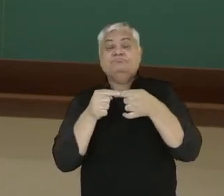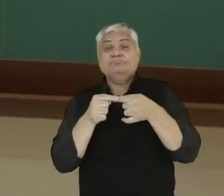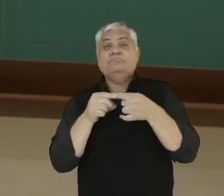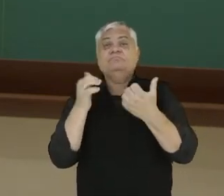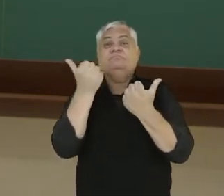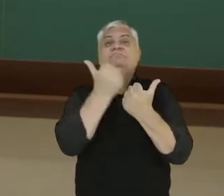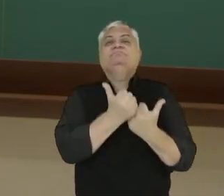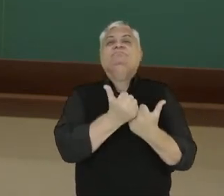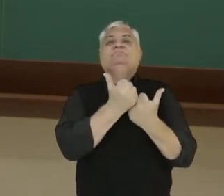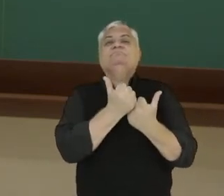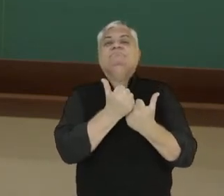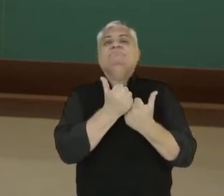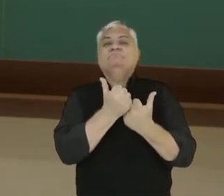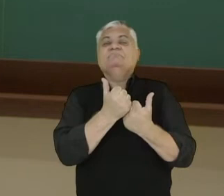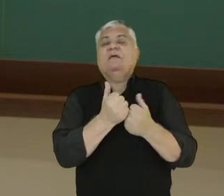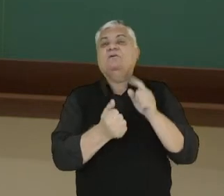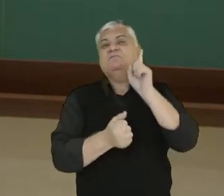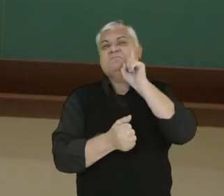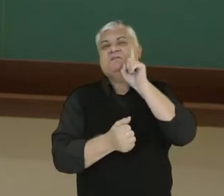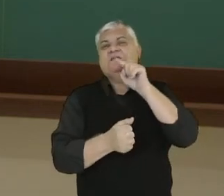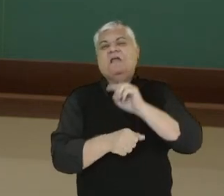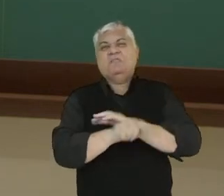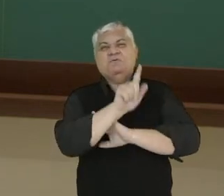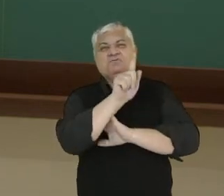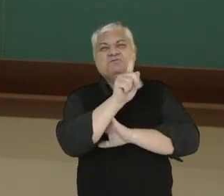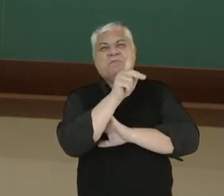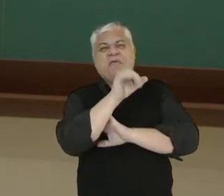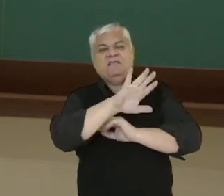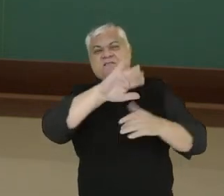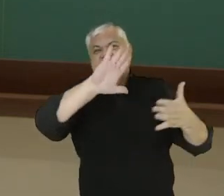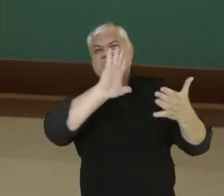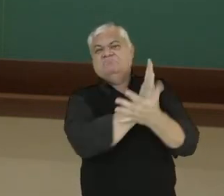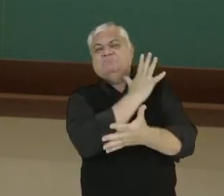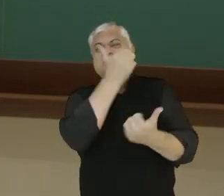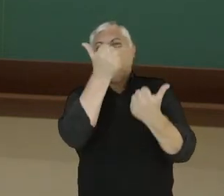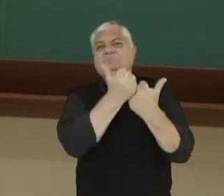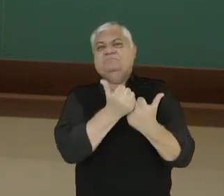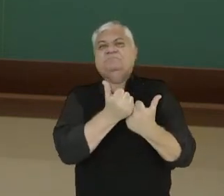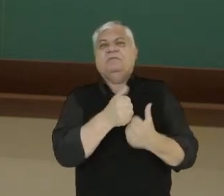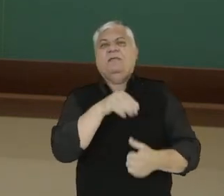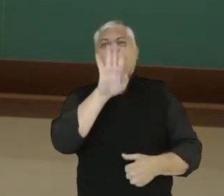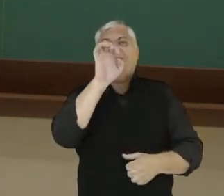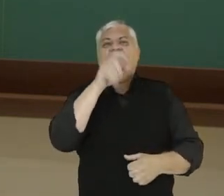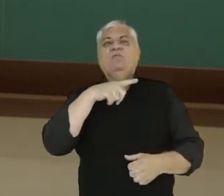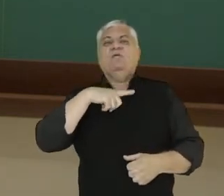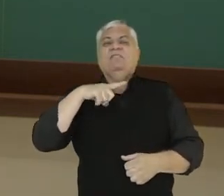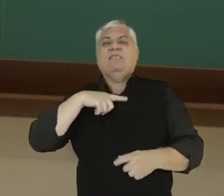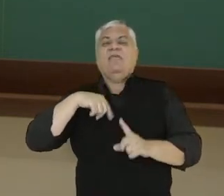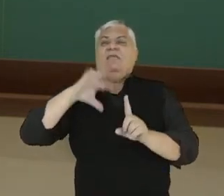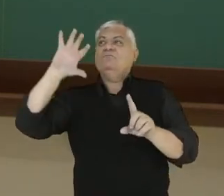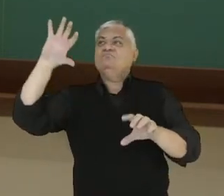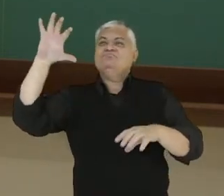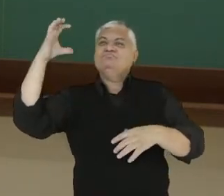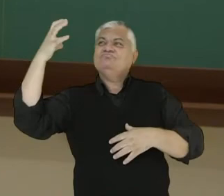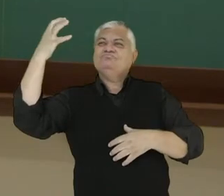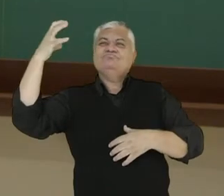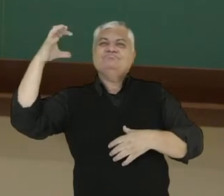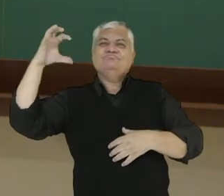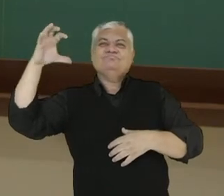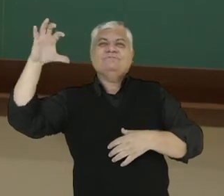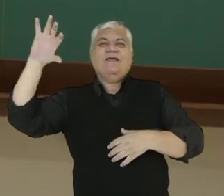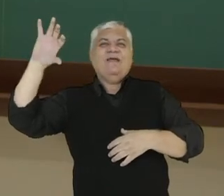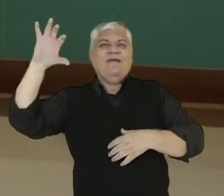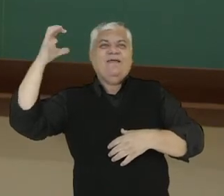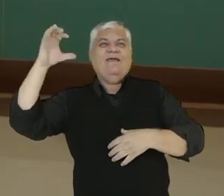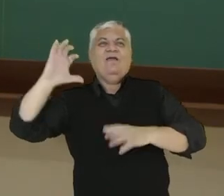substituir o norte-americano GPS, né? Ele já tem 14 satélites em operação, além do maior